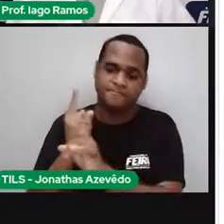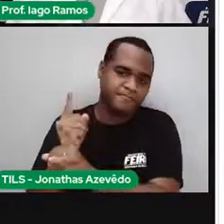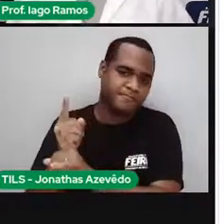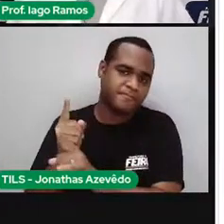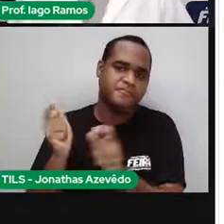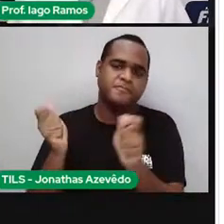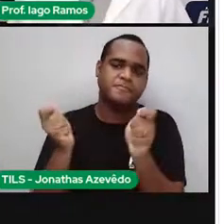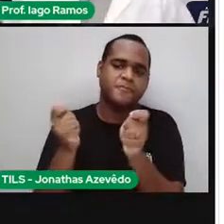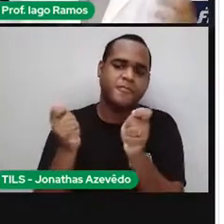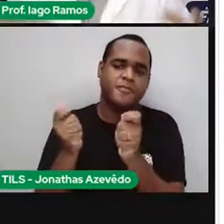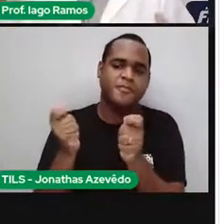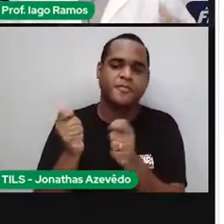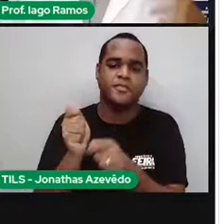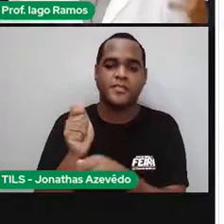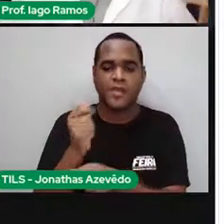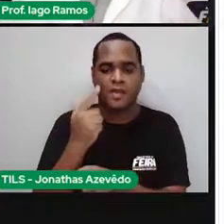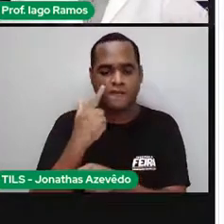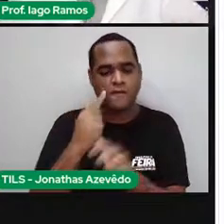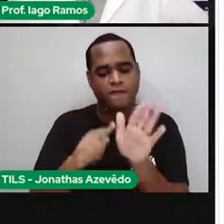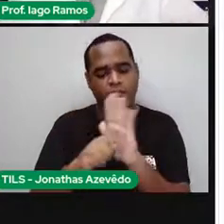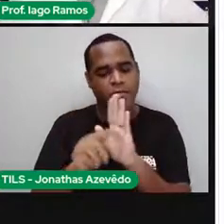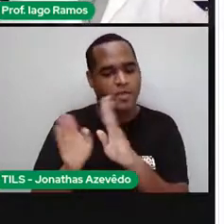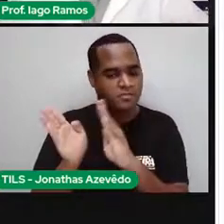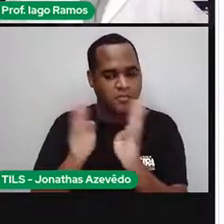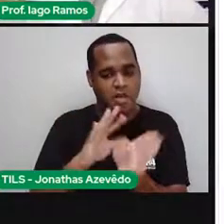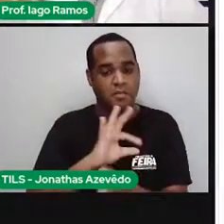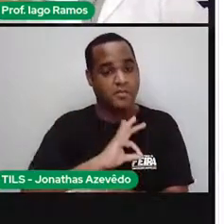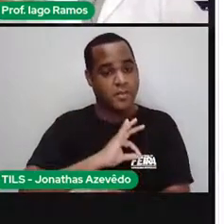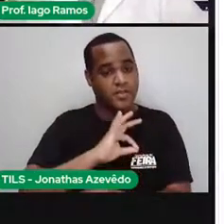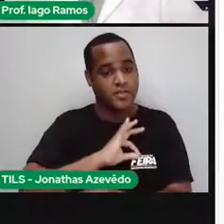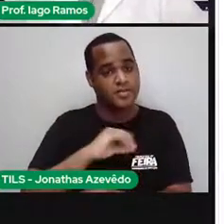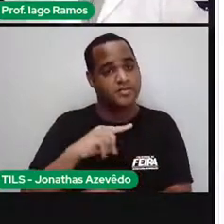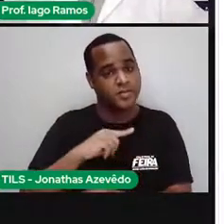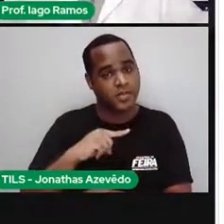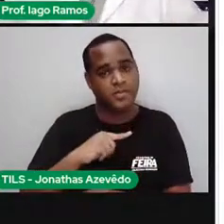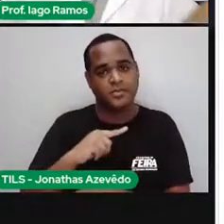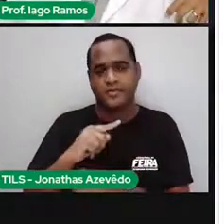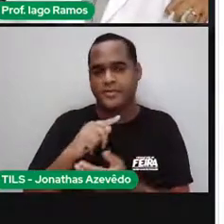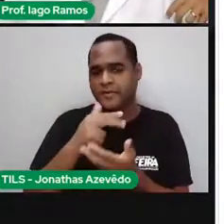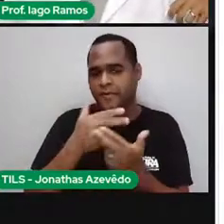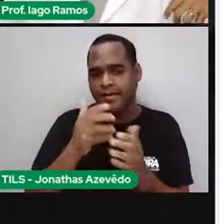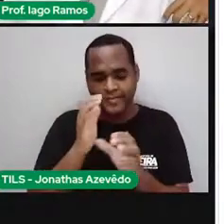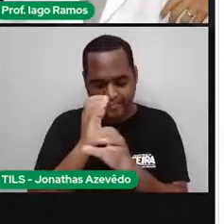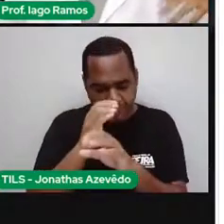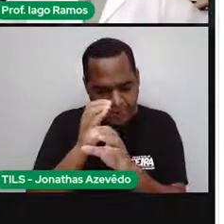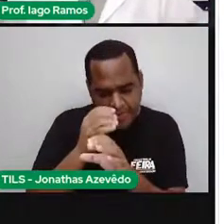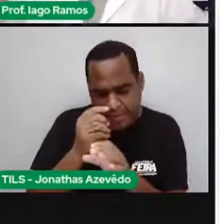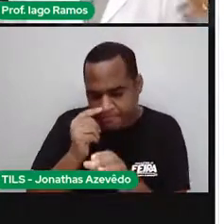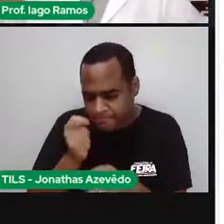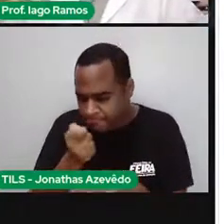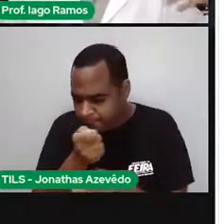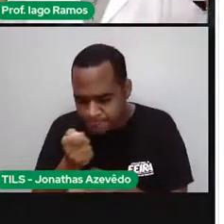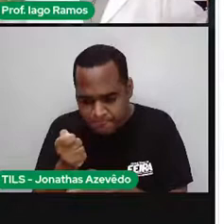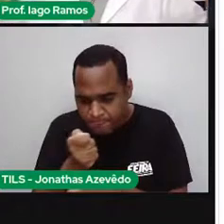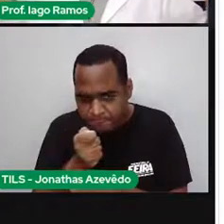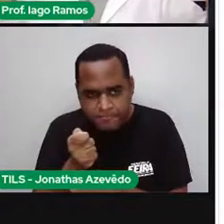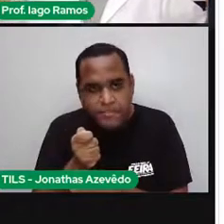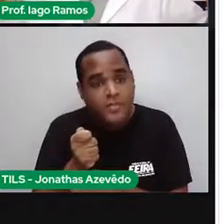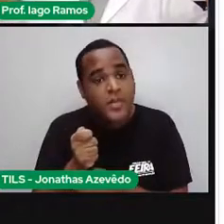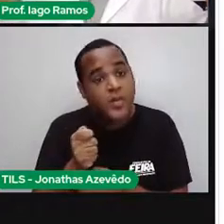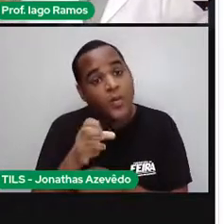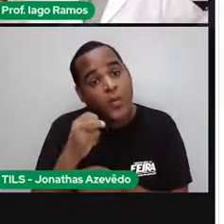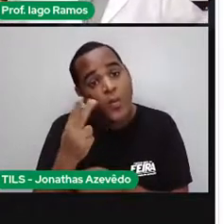se você já deve ter assistido aí filmes policiais filmes de detetives é uma até desenho